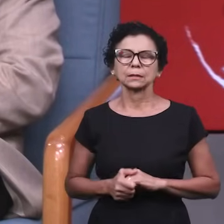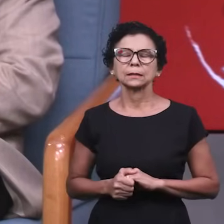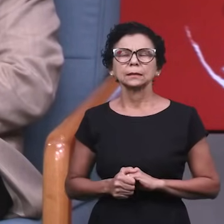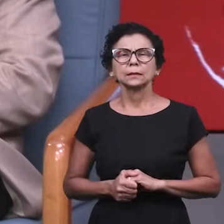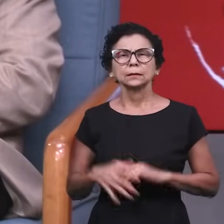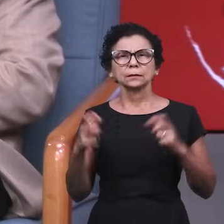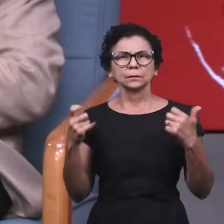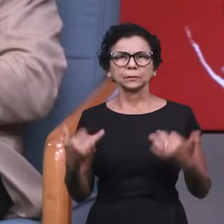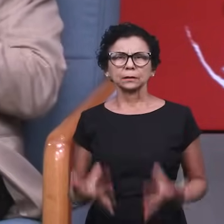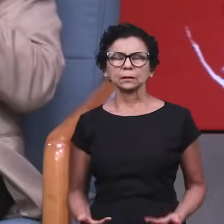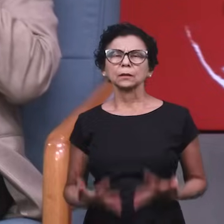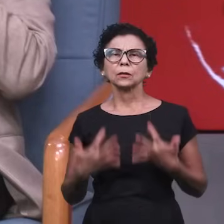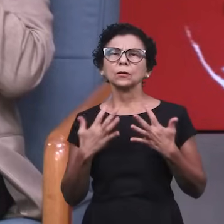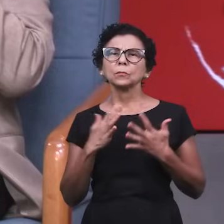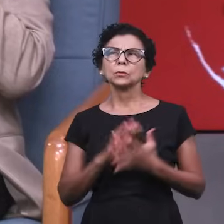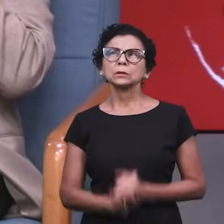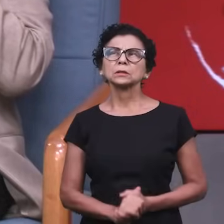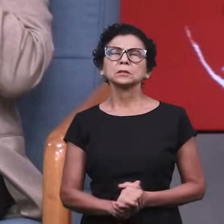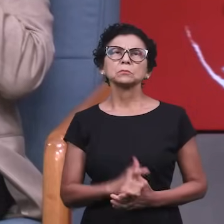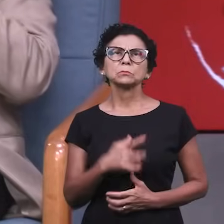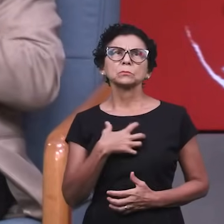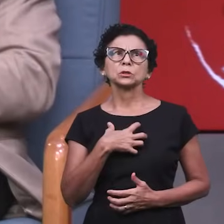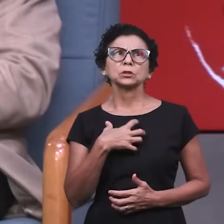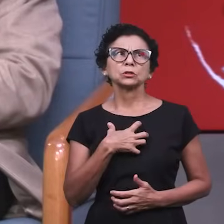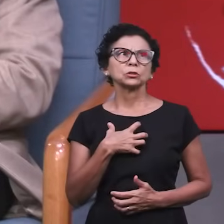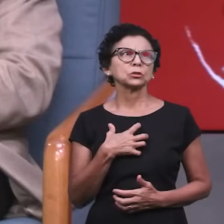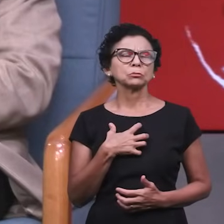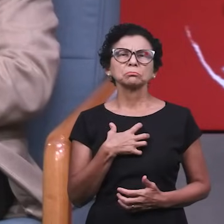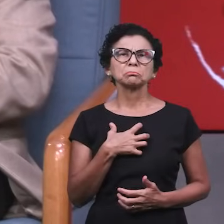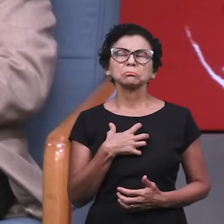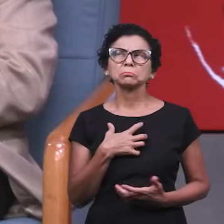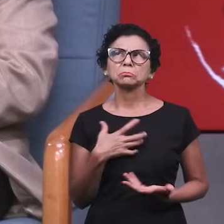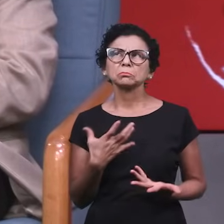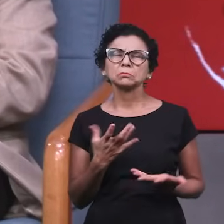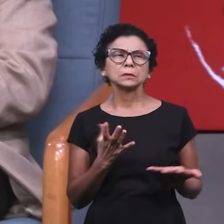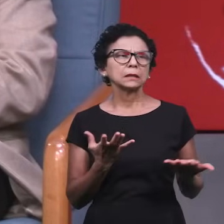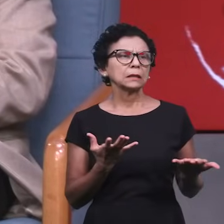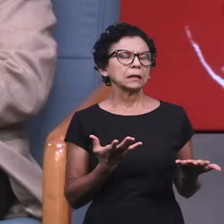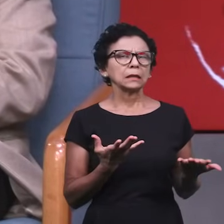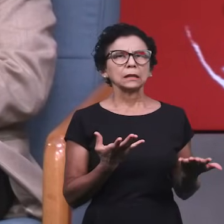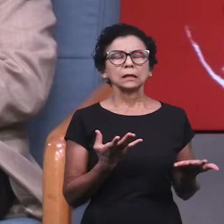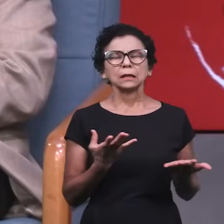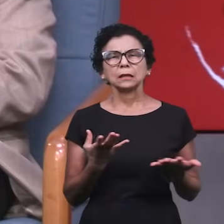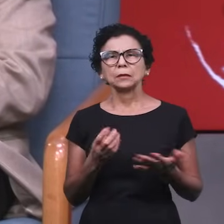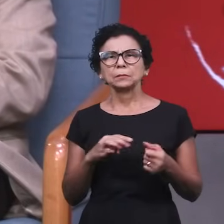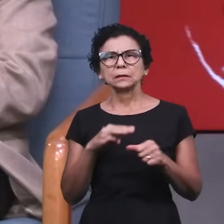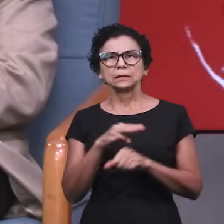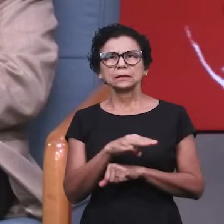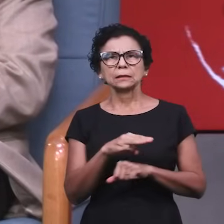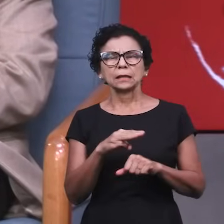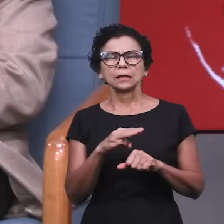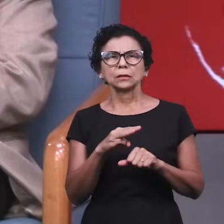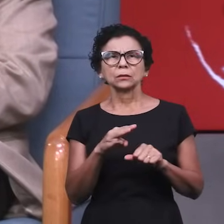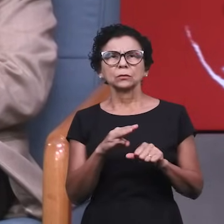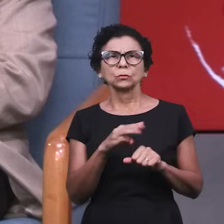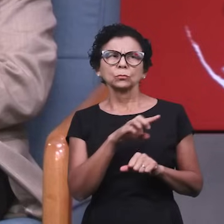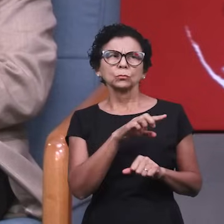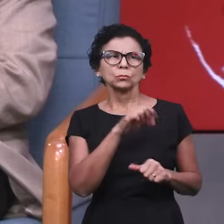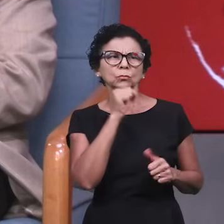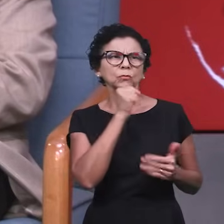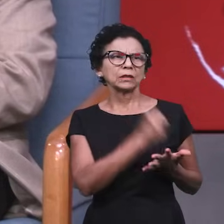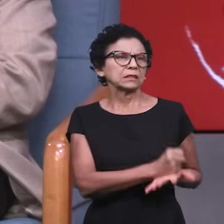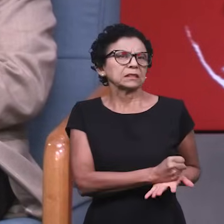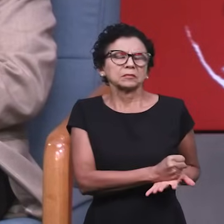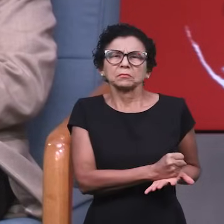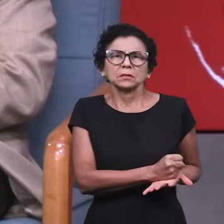programas que não há sentido falar de ministérios no Velho Testamento, porque é